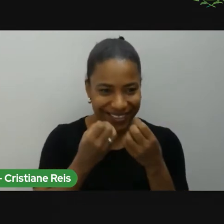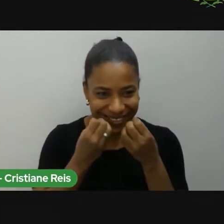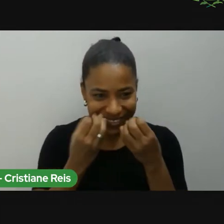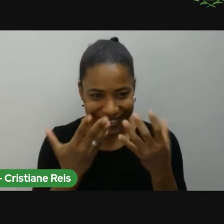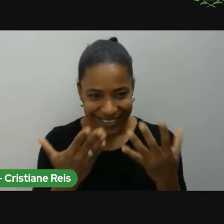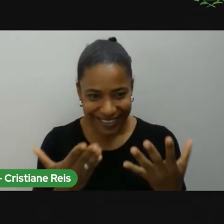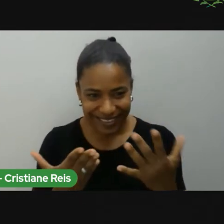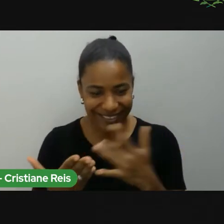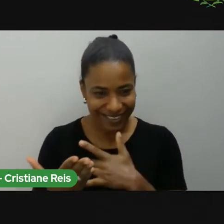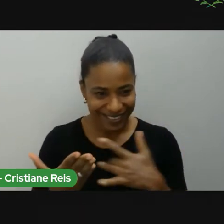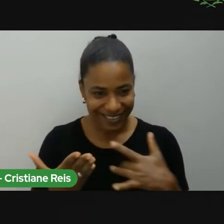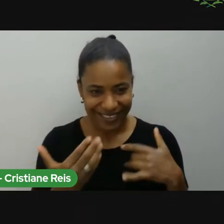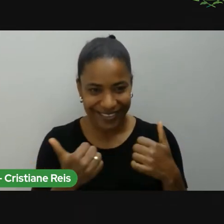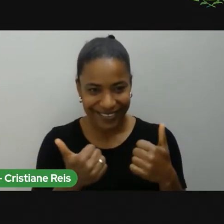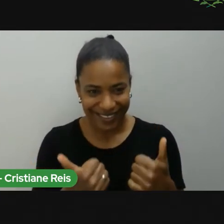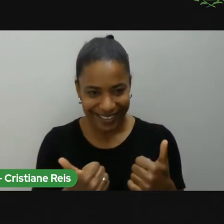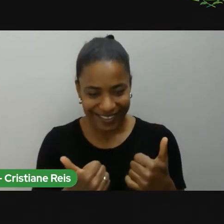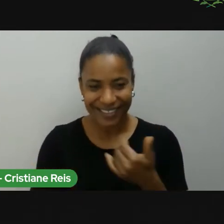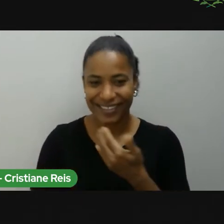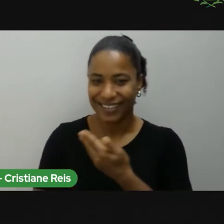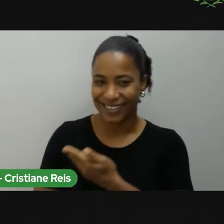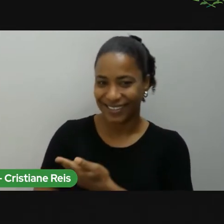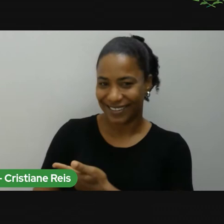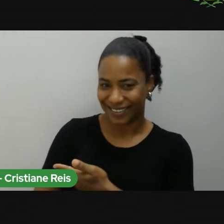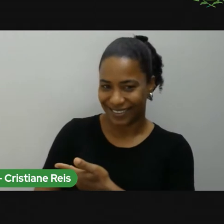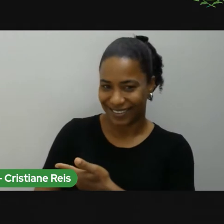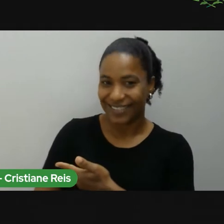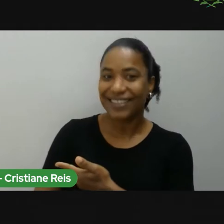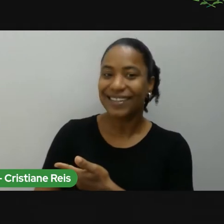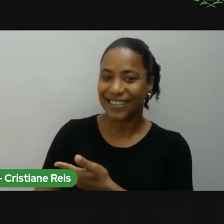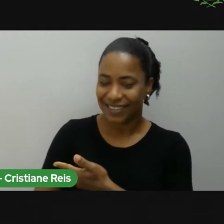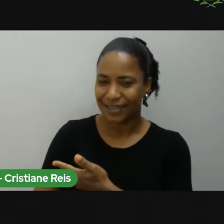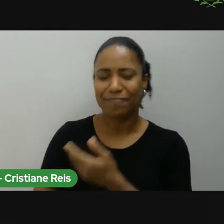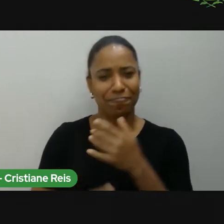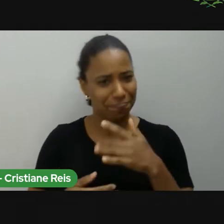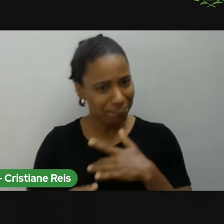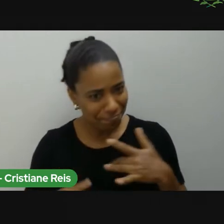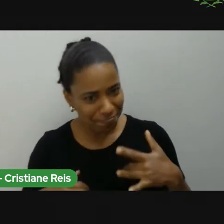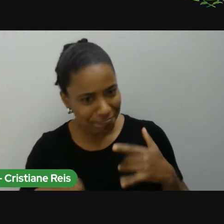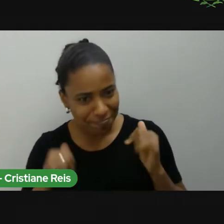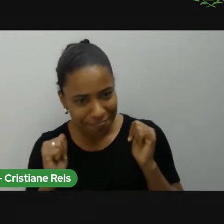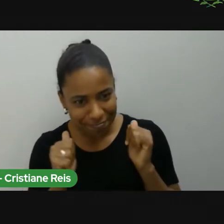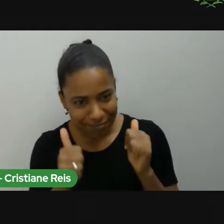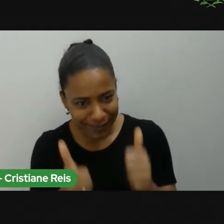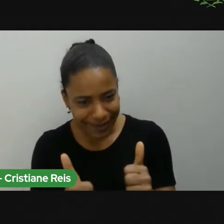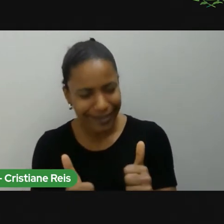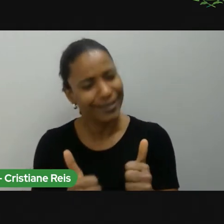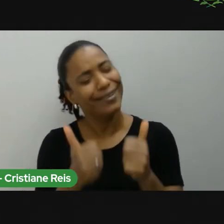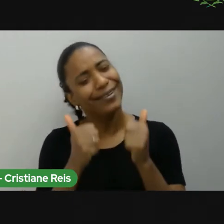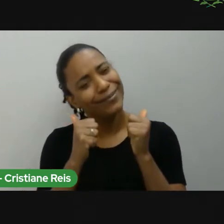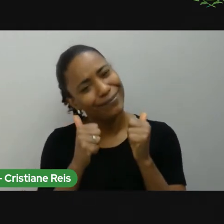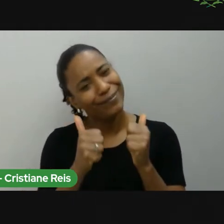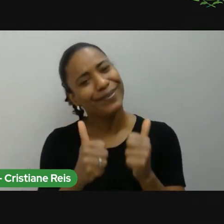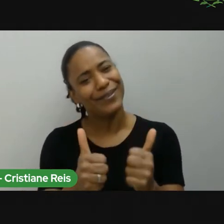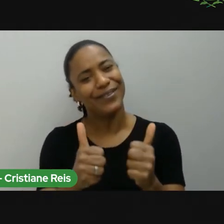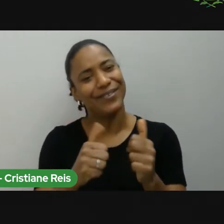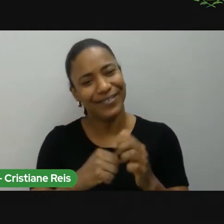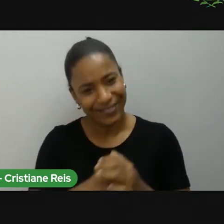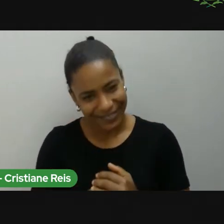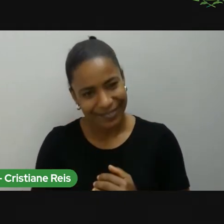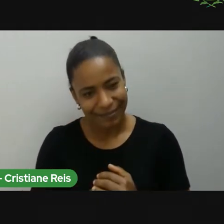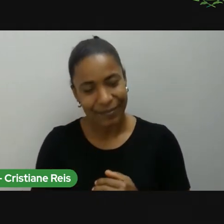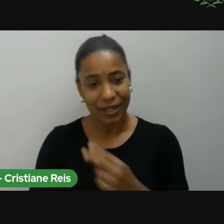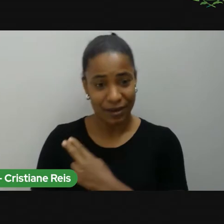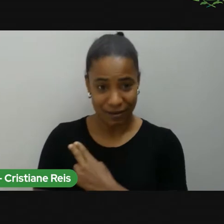Eu espero que vocês estejam muito bem. Eu sou a